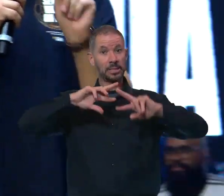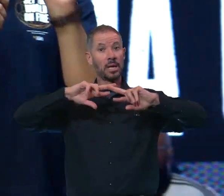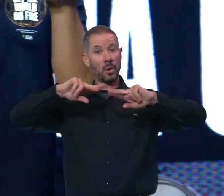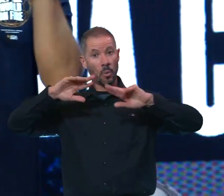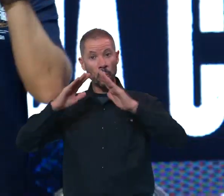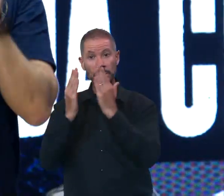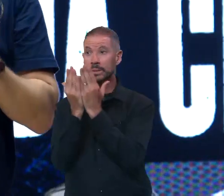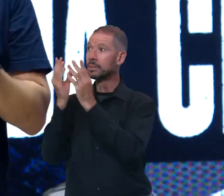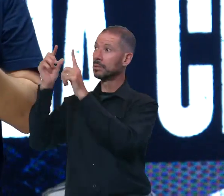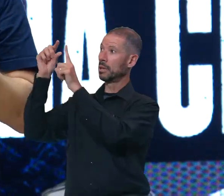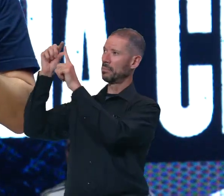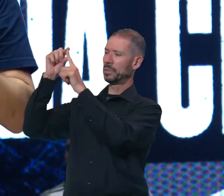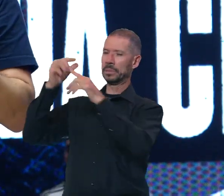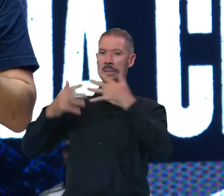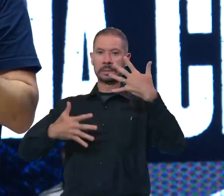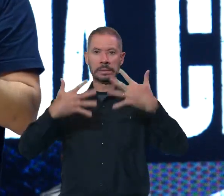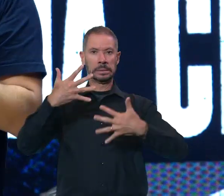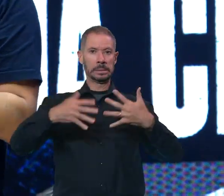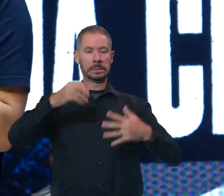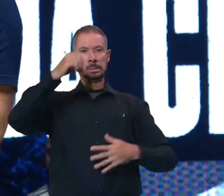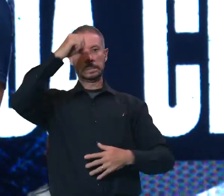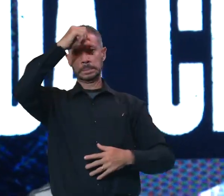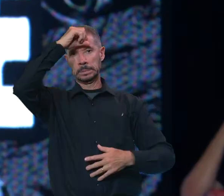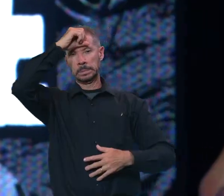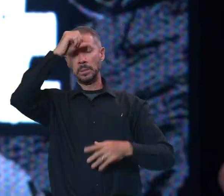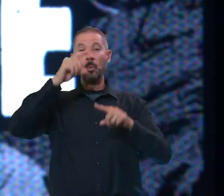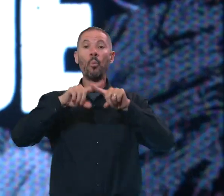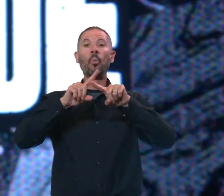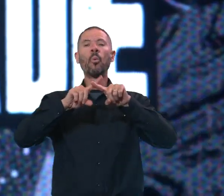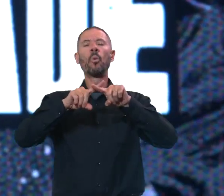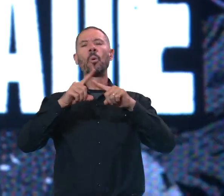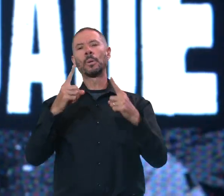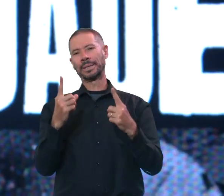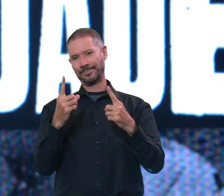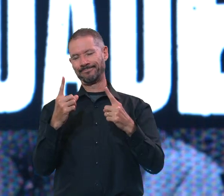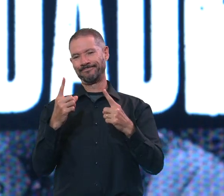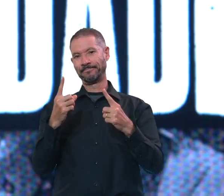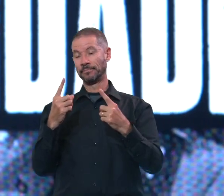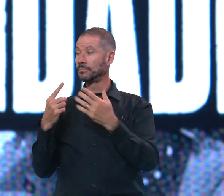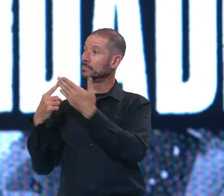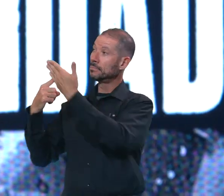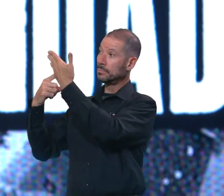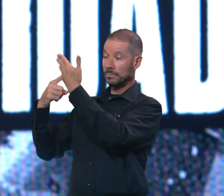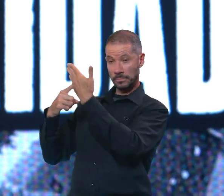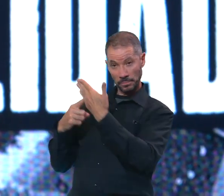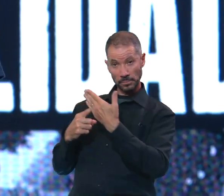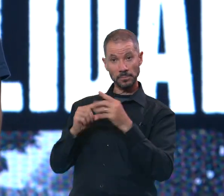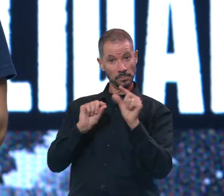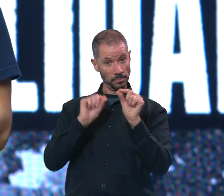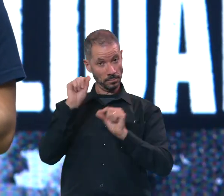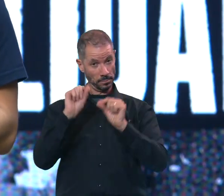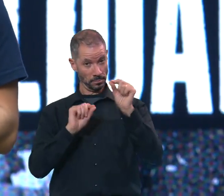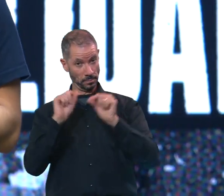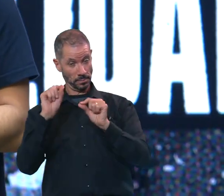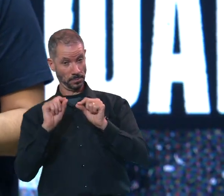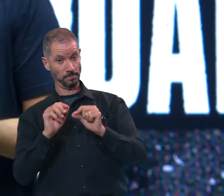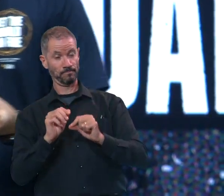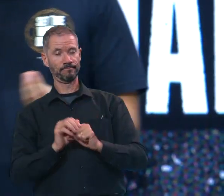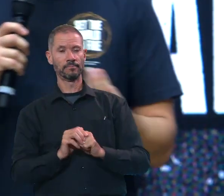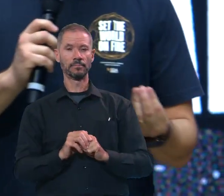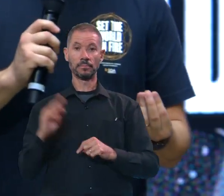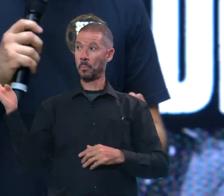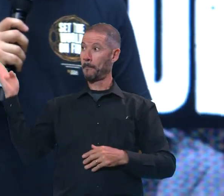Bíblia que são complicadas de serem entendidas. Porque a grande questão do que ele nos mostra aqui é que